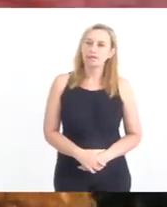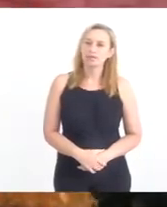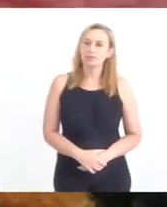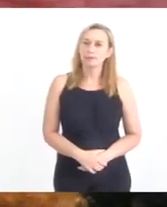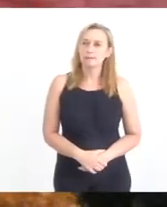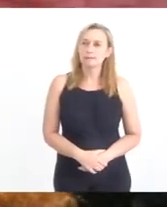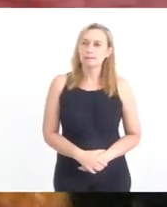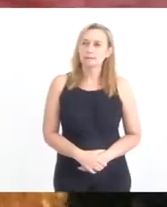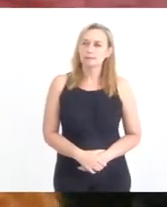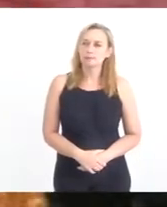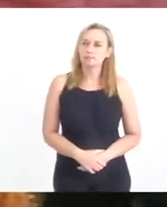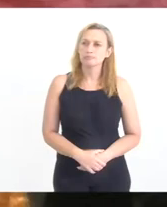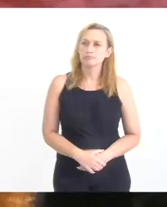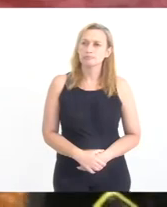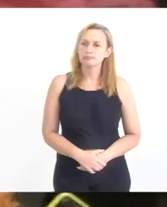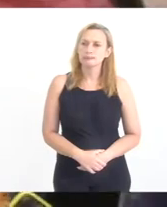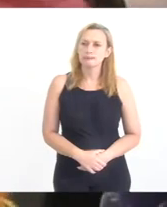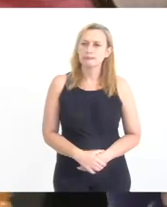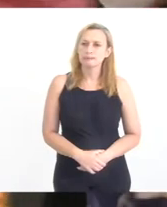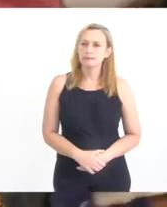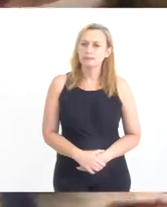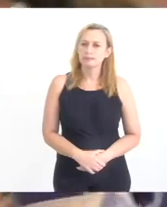e ela